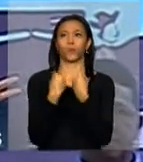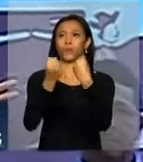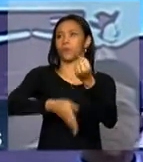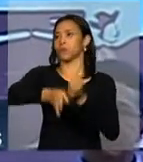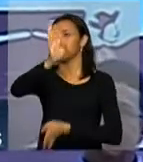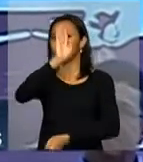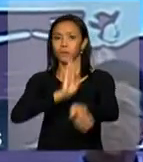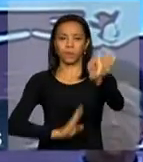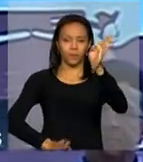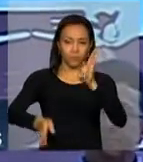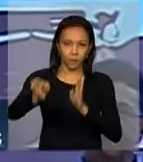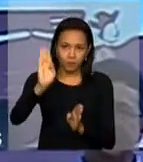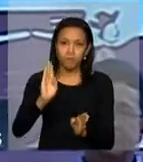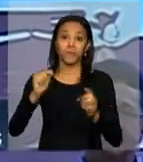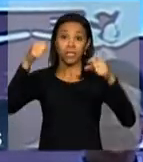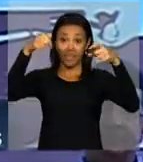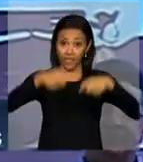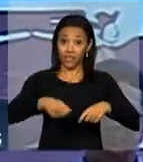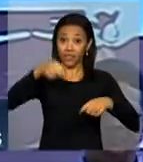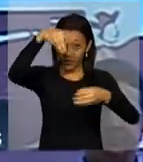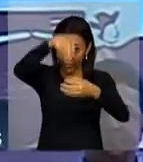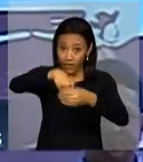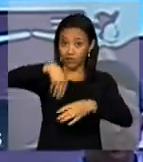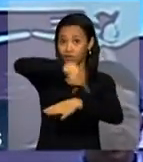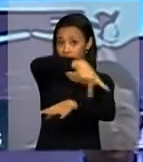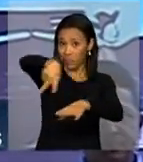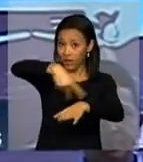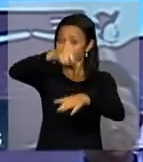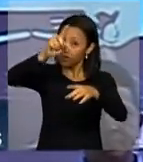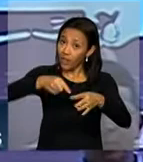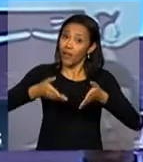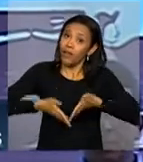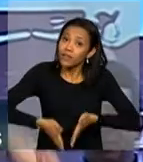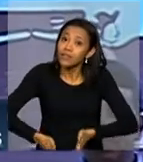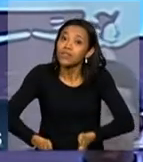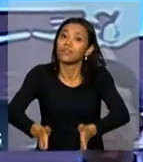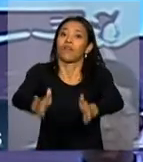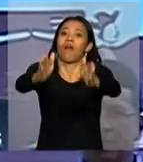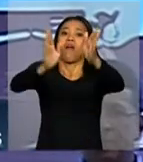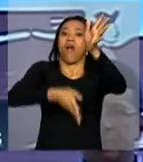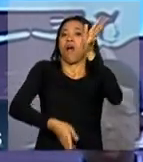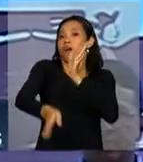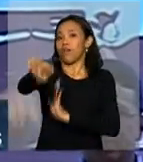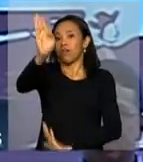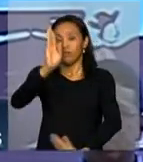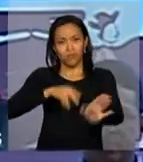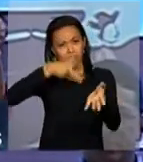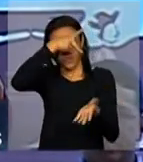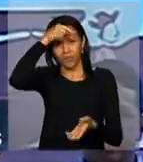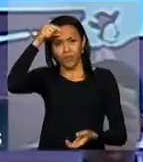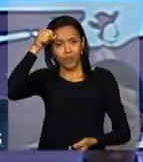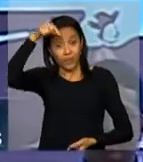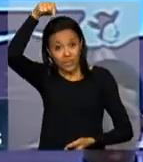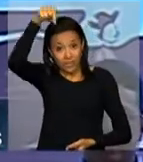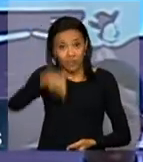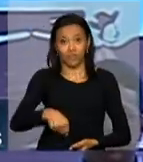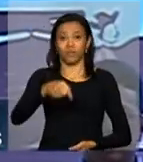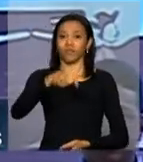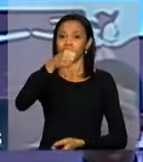veias de irrigação desse país, que são as estradas vicinais das prefeituras desse